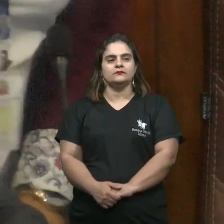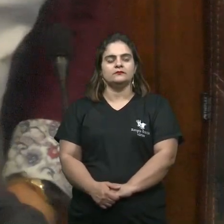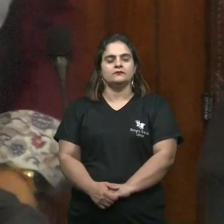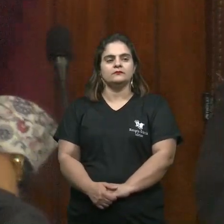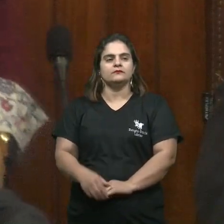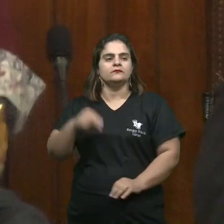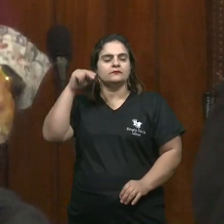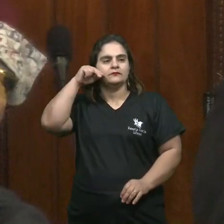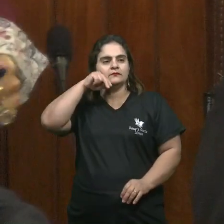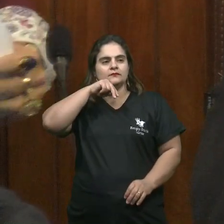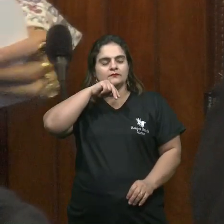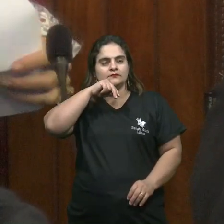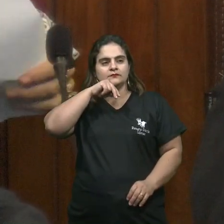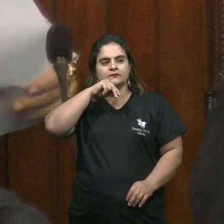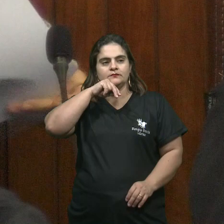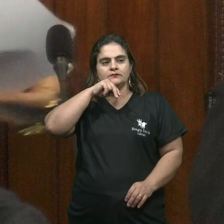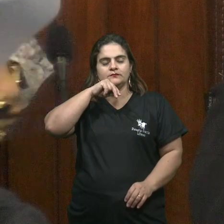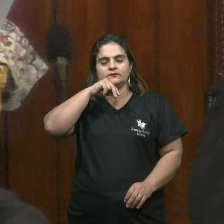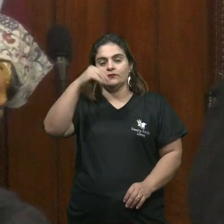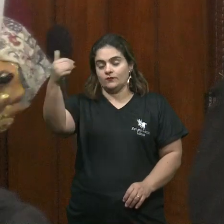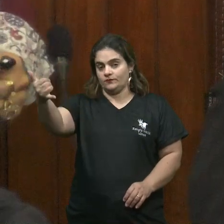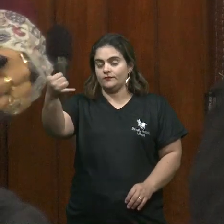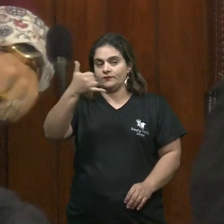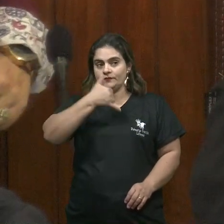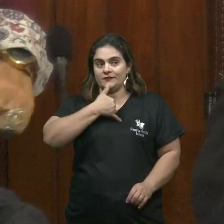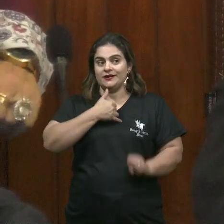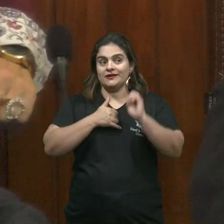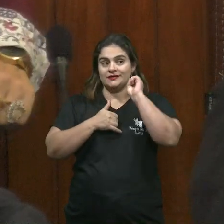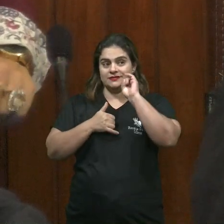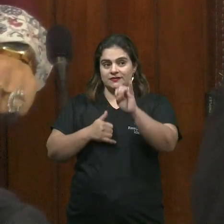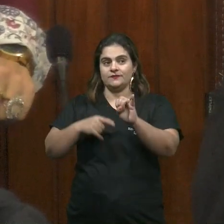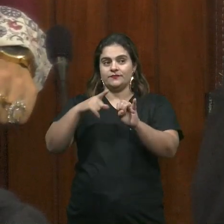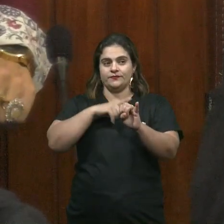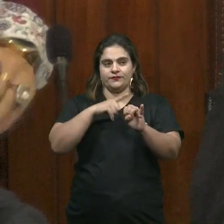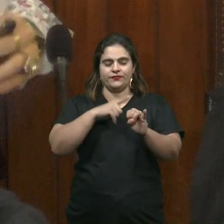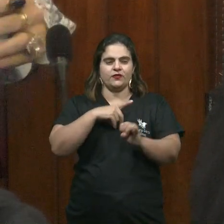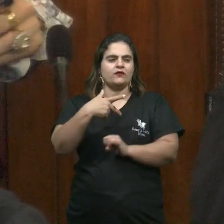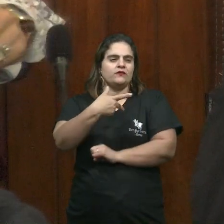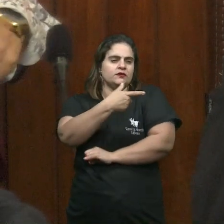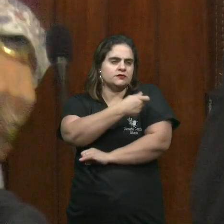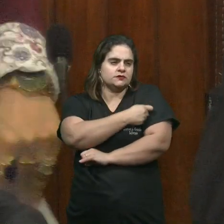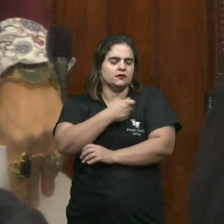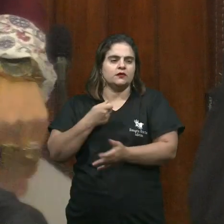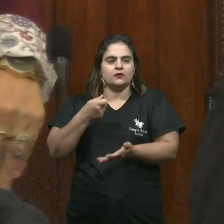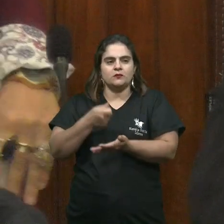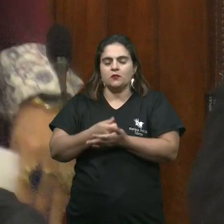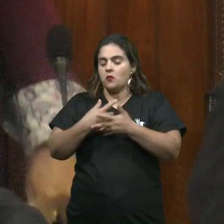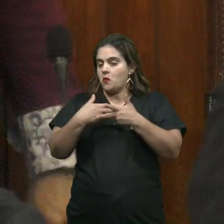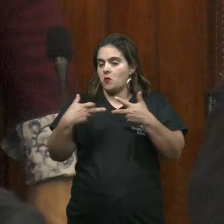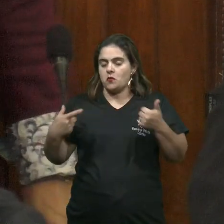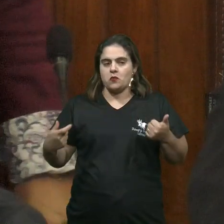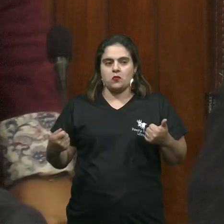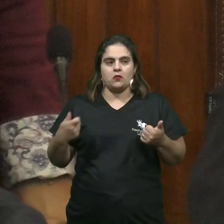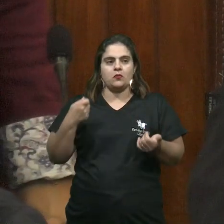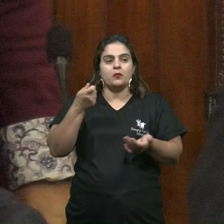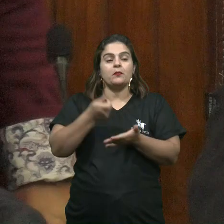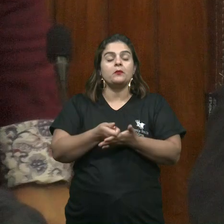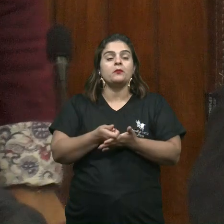Doutor Nechard, nos informar se esse consórcio adquiriu vacina, algum material, alguma coisa?